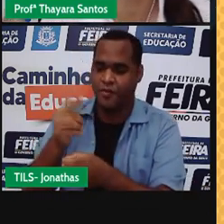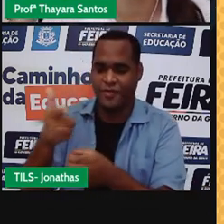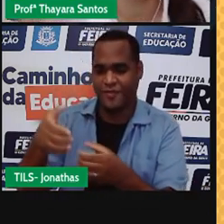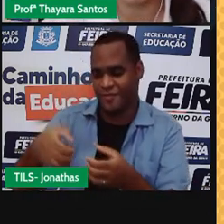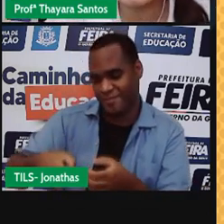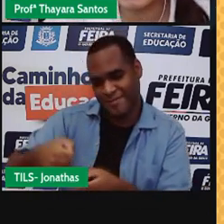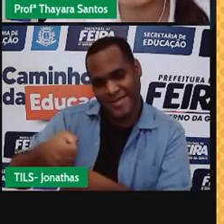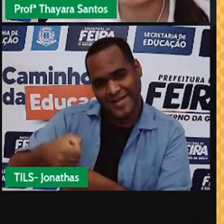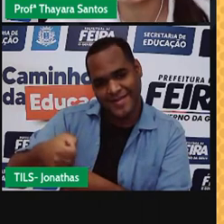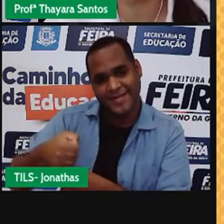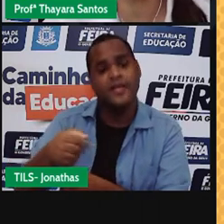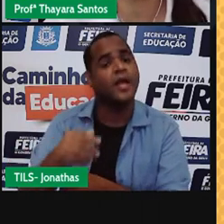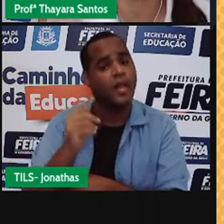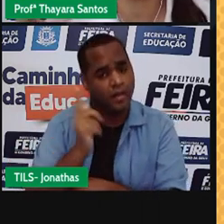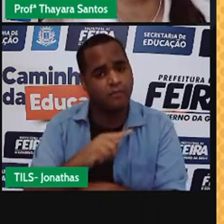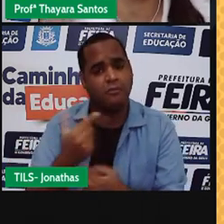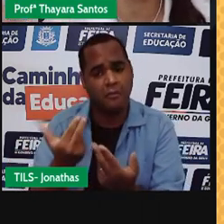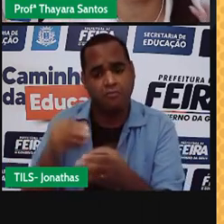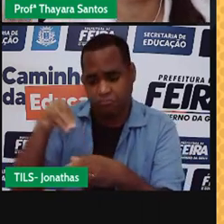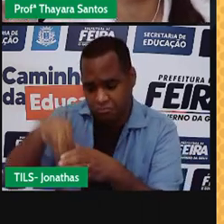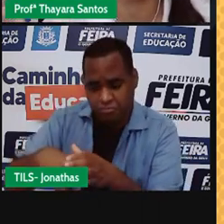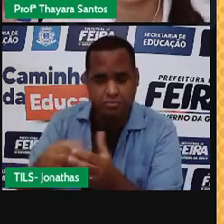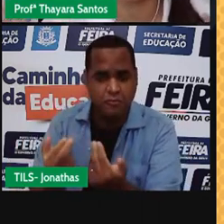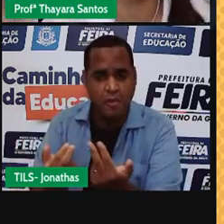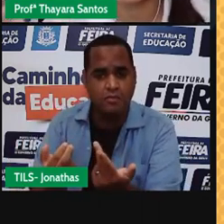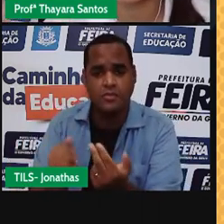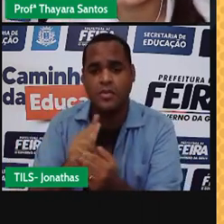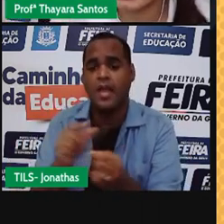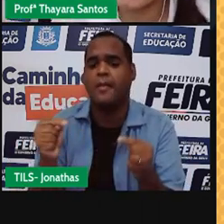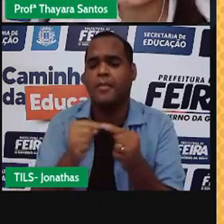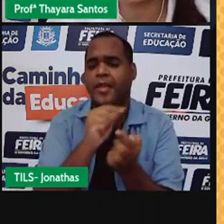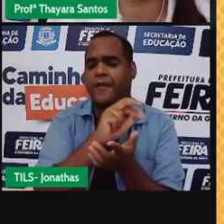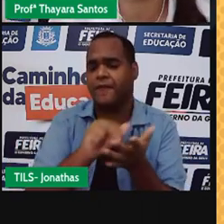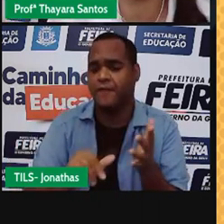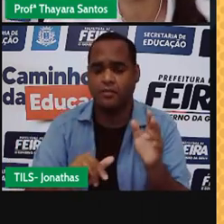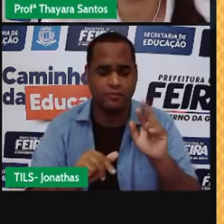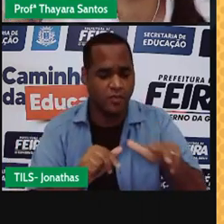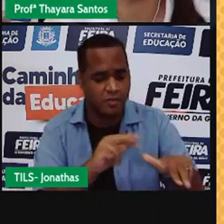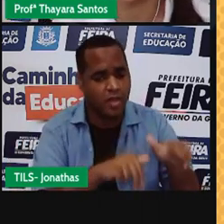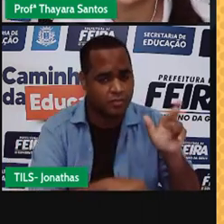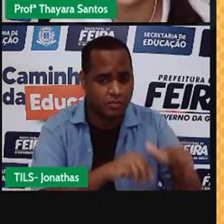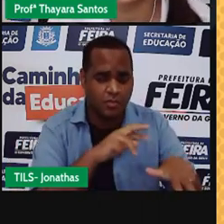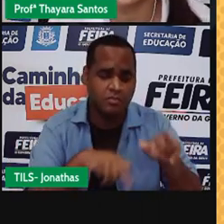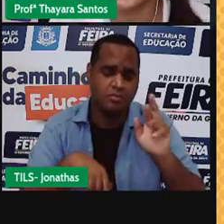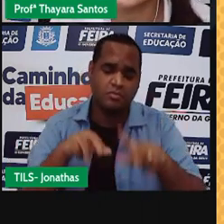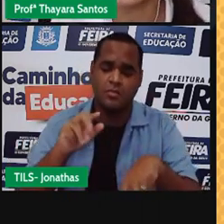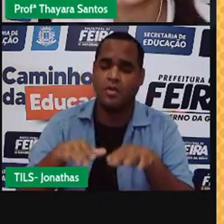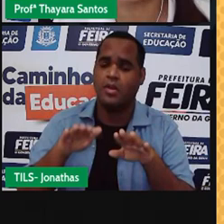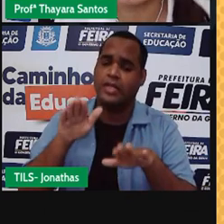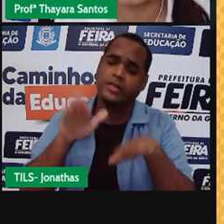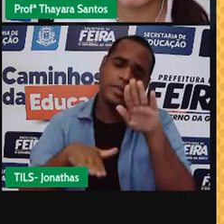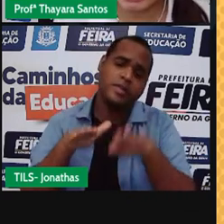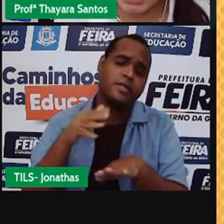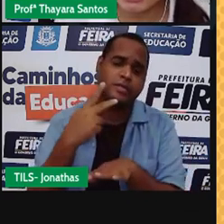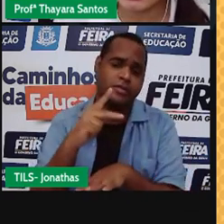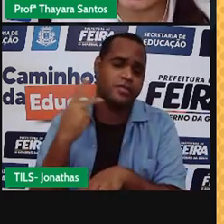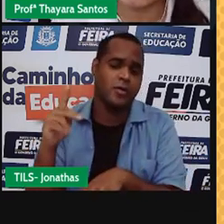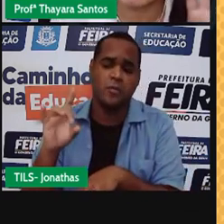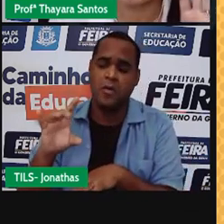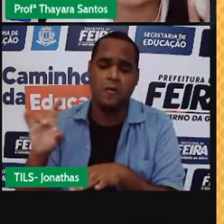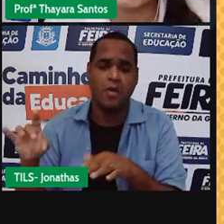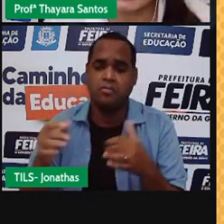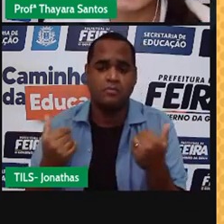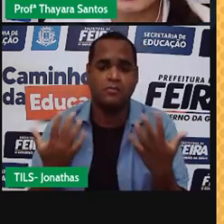panela, vai assumir a forma da panela. Então, a forma vai variar, mas ela depende do recipiente que eu coloquei.